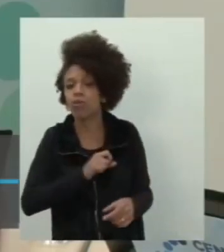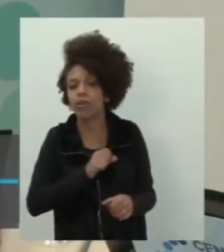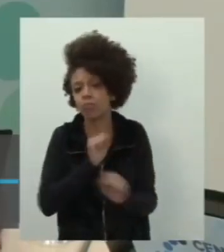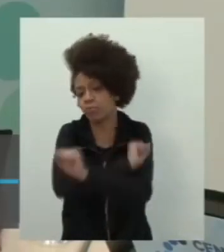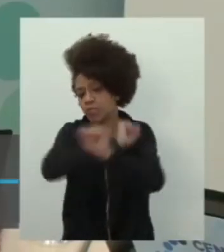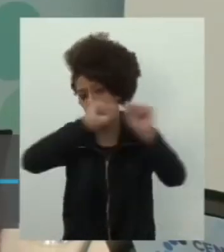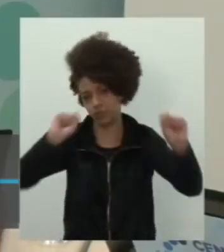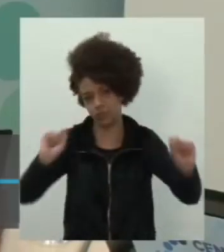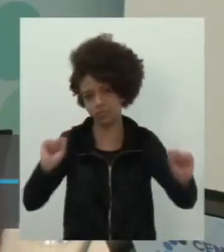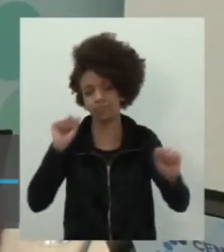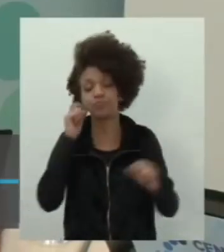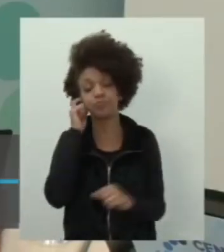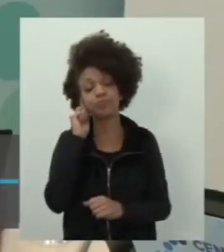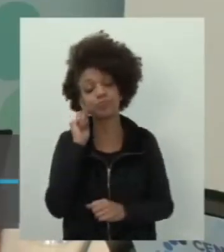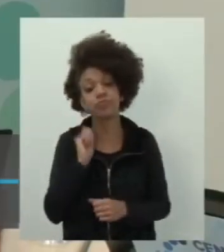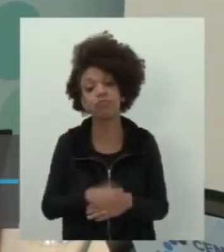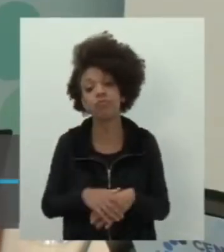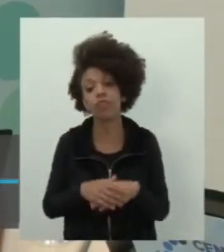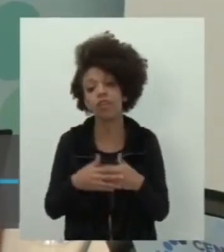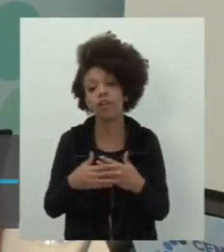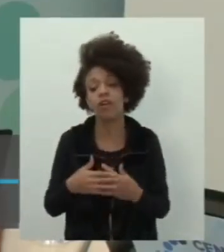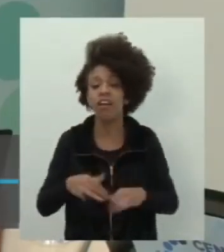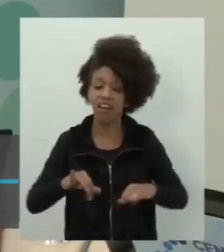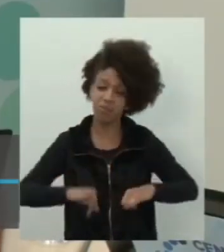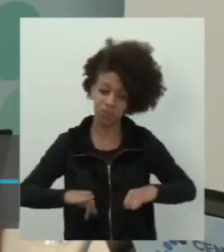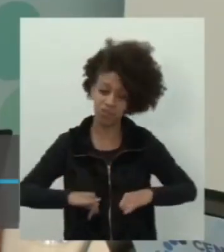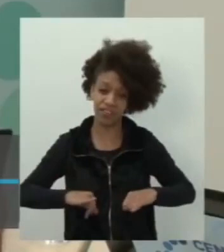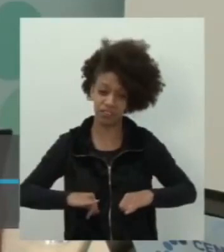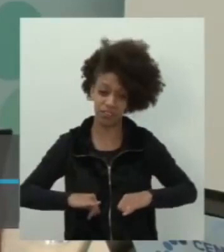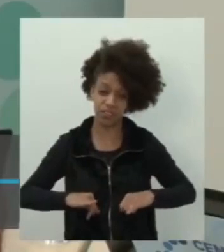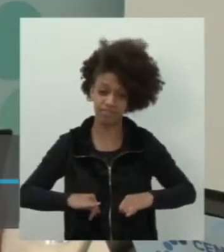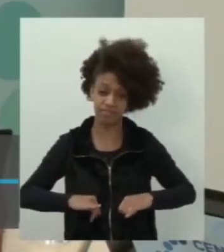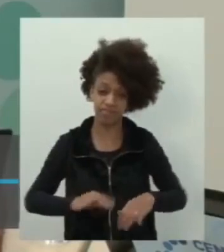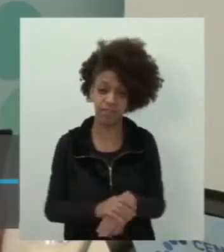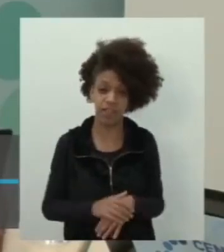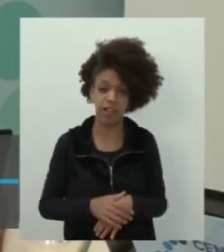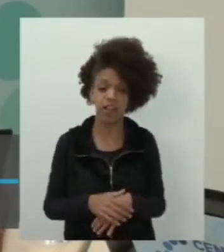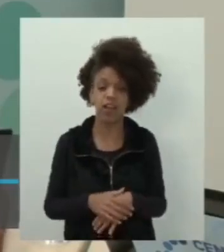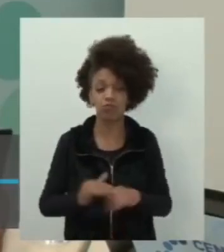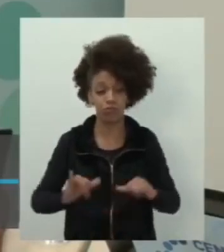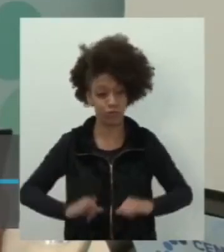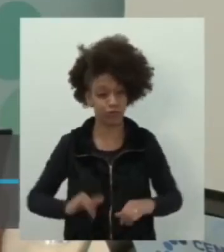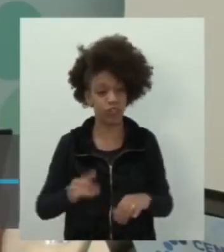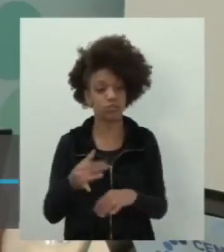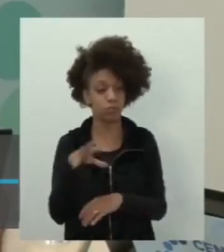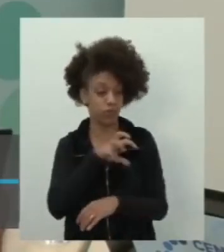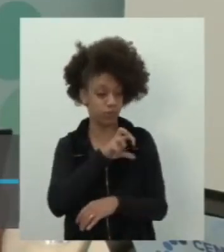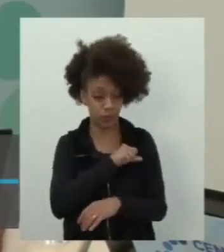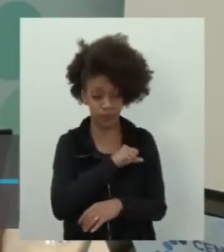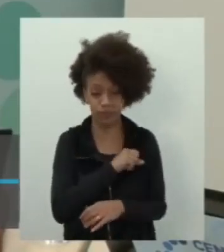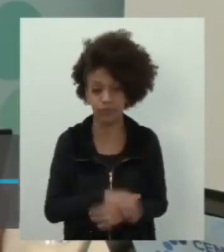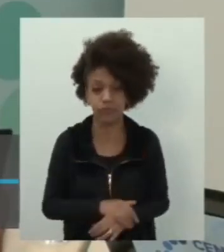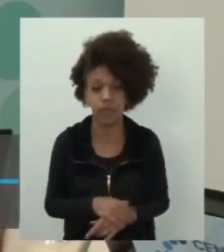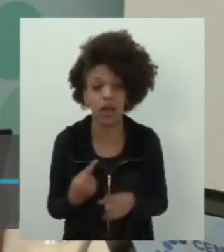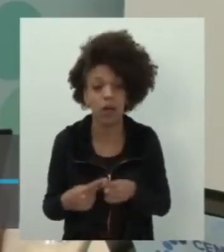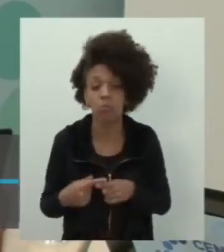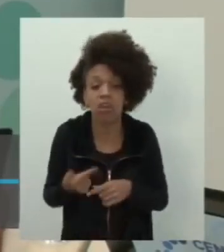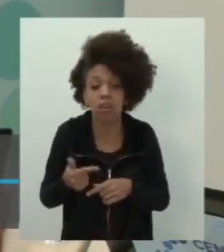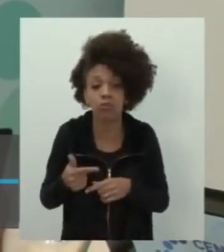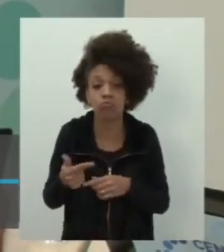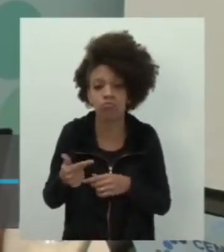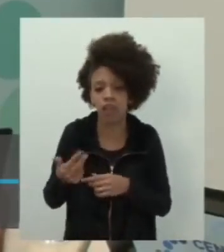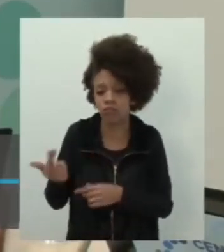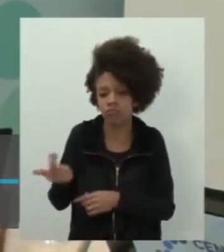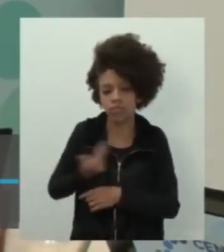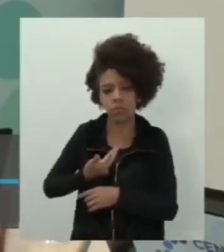primeiro texto em língua portuguesa é uma sofrência, vamos dizer assim. Ele está sofrendo por amor, porque não está sendo correspondido, não